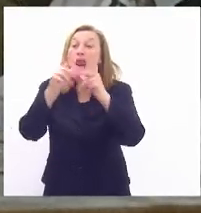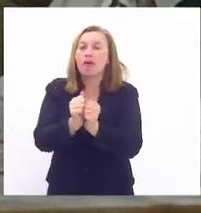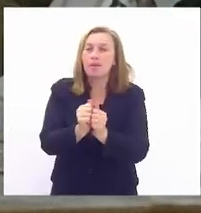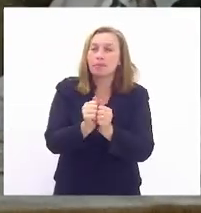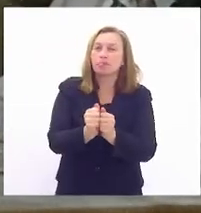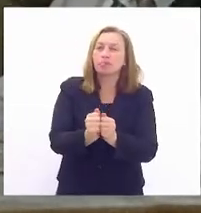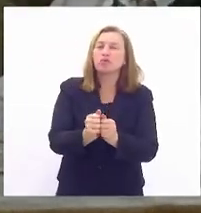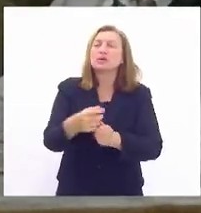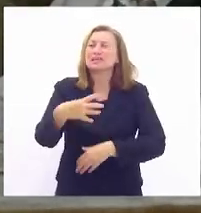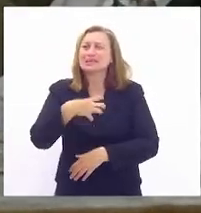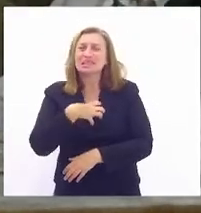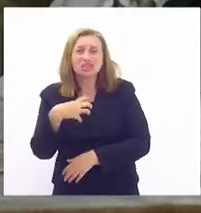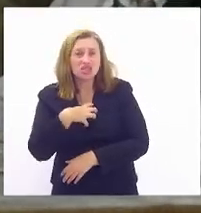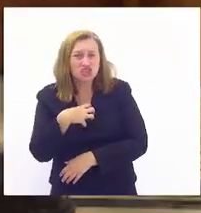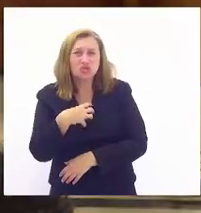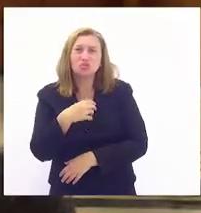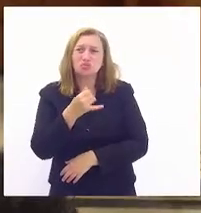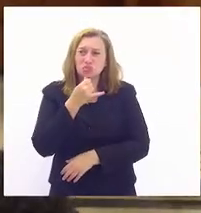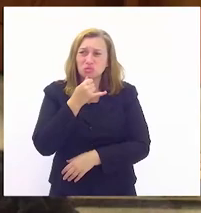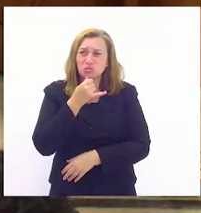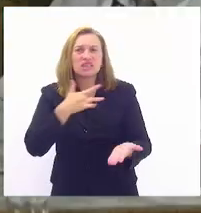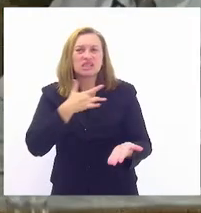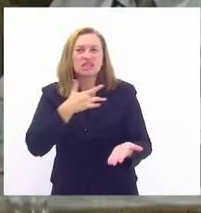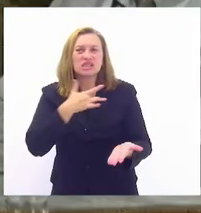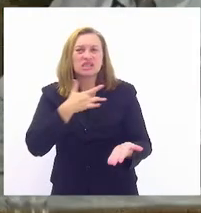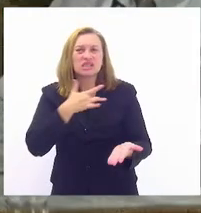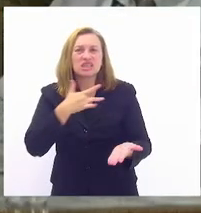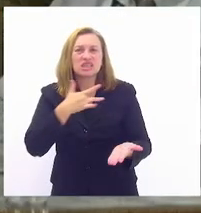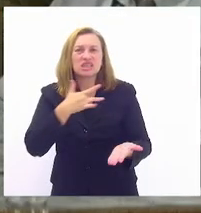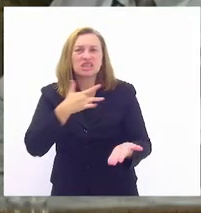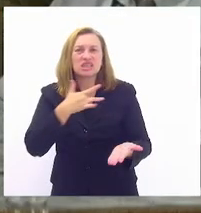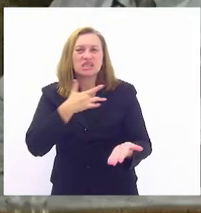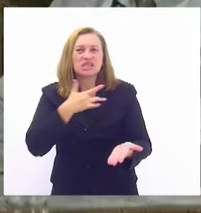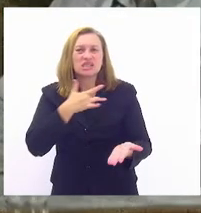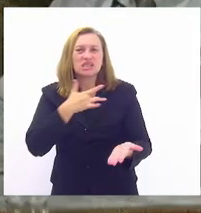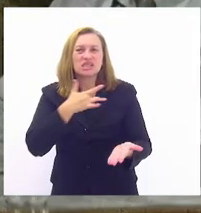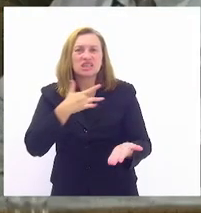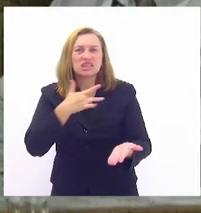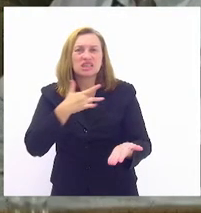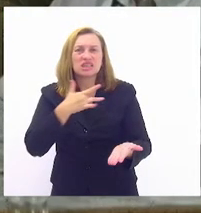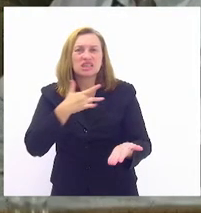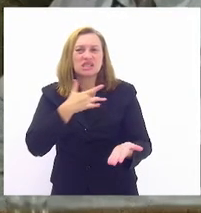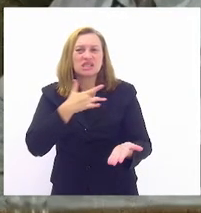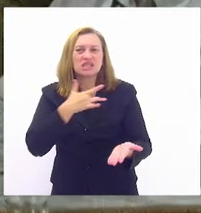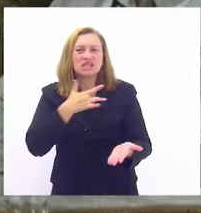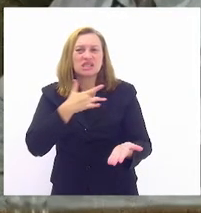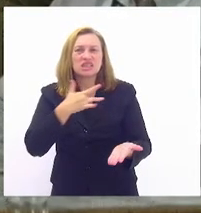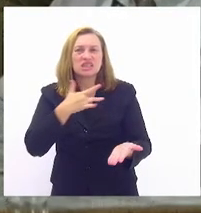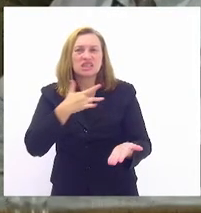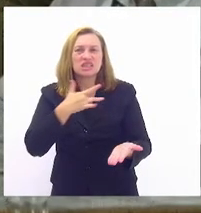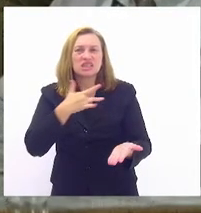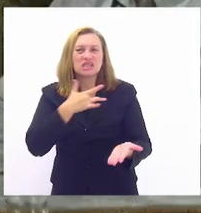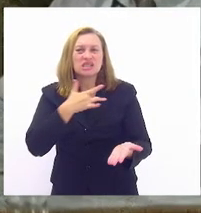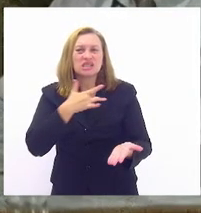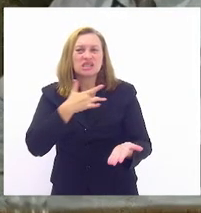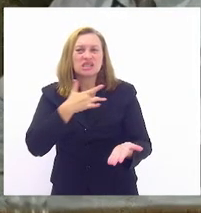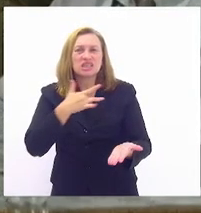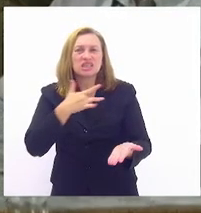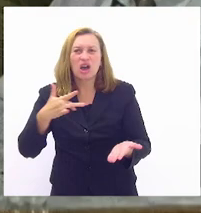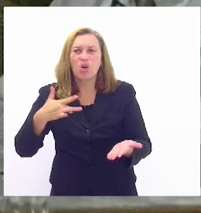deixa sentido a Prefeitura Municipal de Volta Redonda não ter aqui um representante da Secretaria de Saúde, não